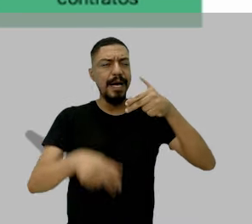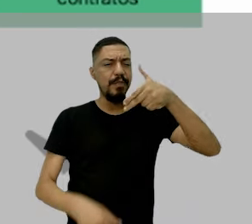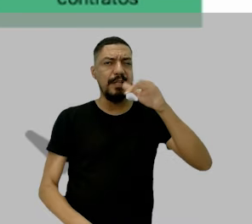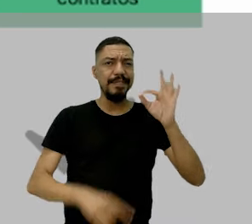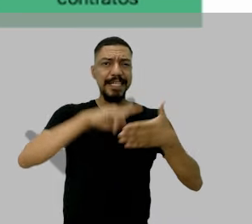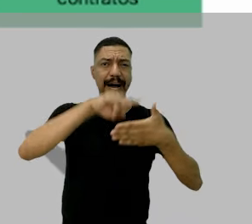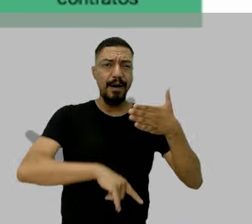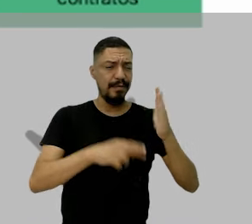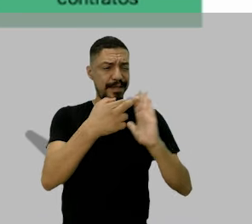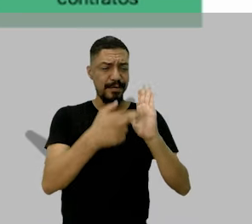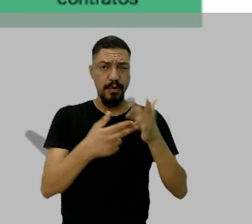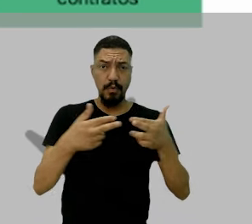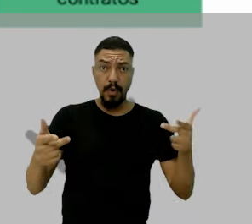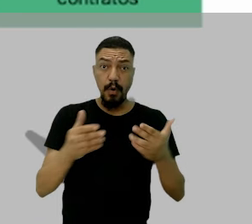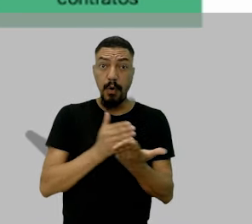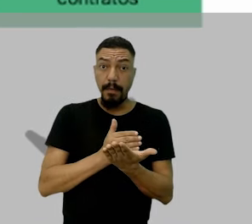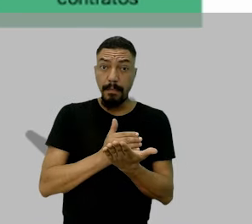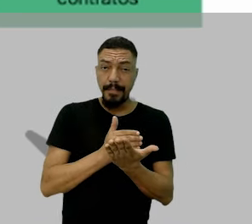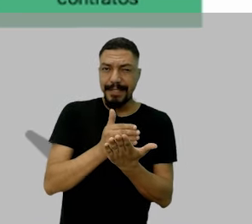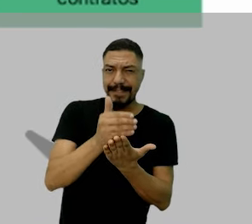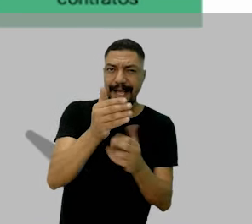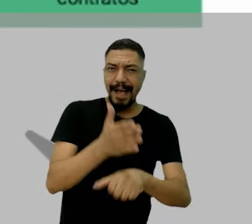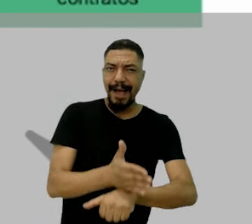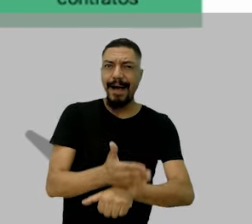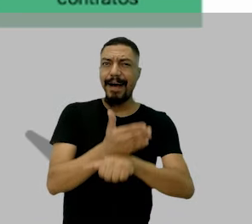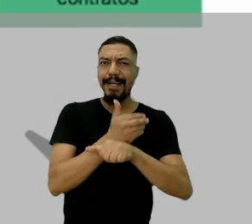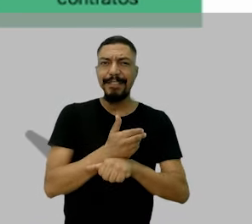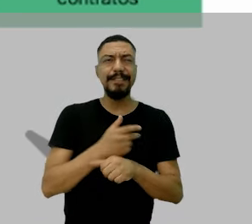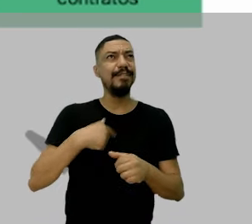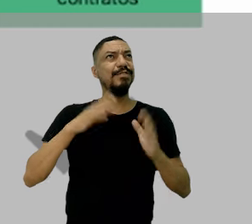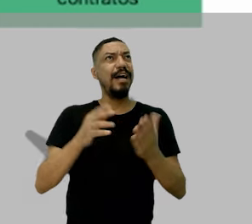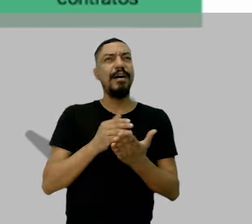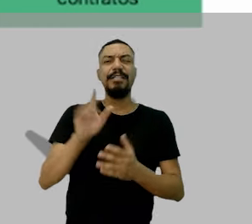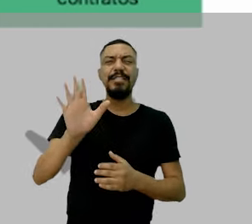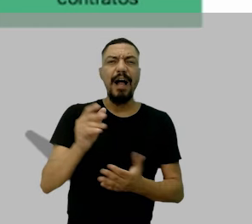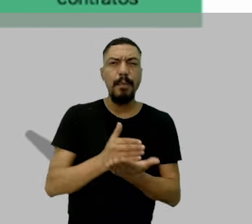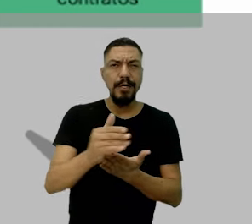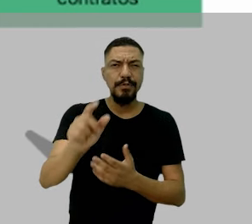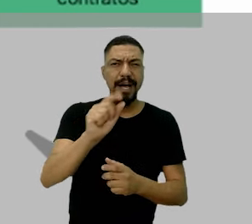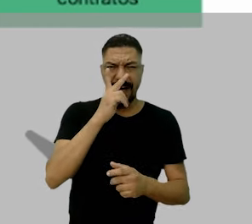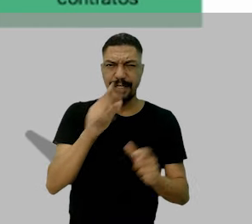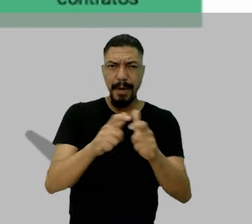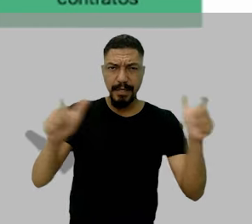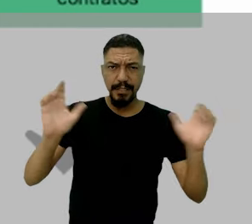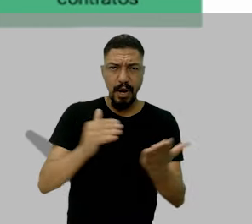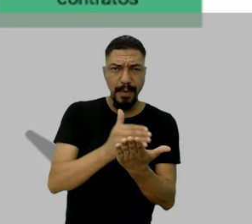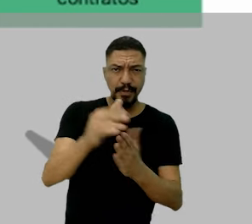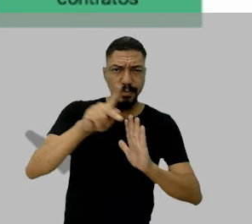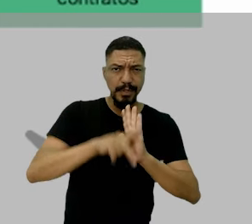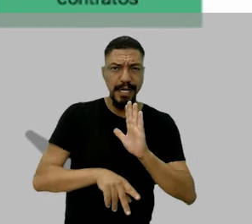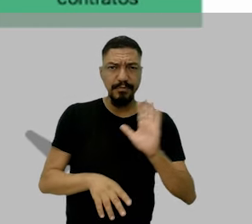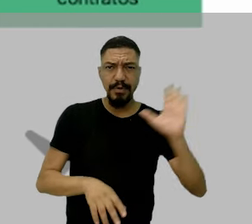desses relatórios. Já comecem. Putz, eu já comecei. Quem aqui já começou? Imagino que a maioria já. Só levanta a mão,